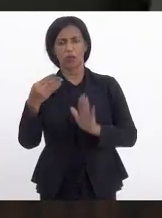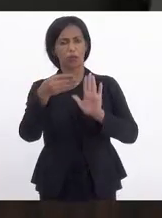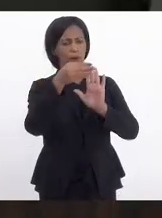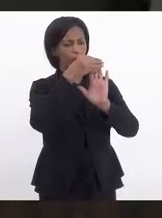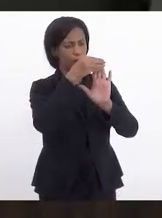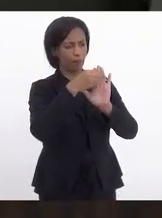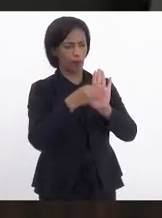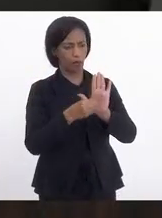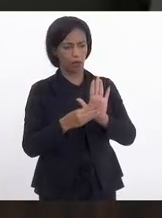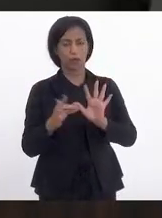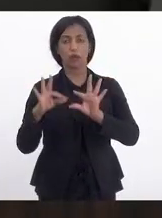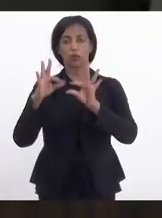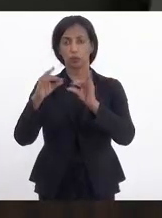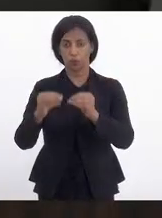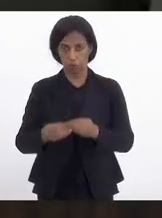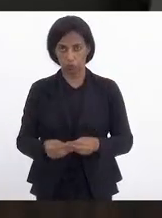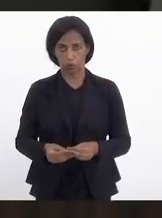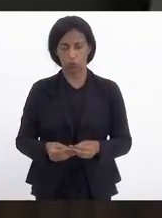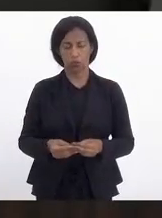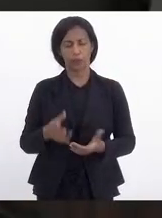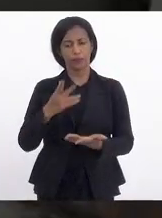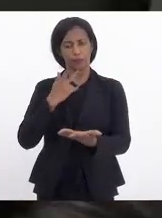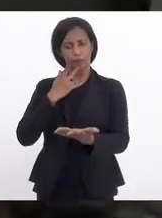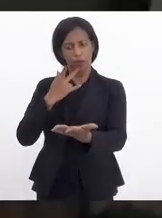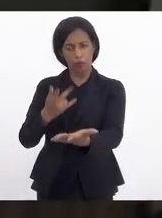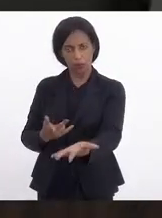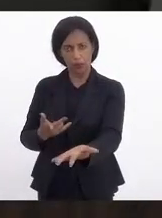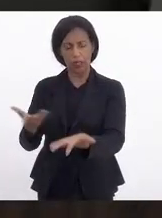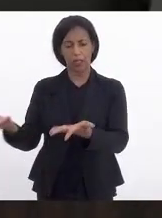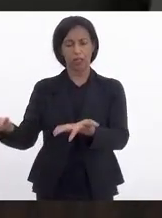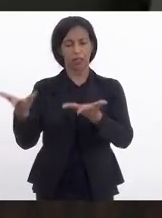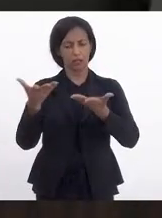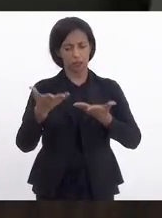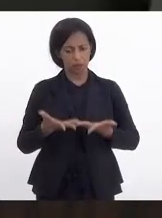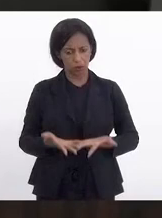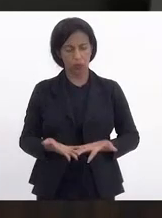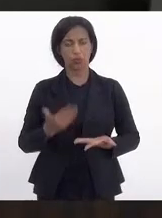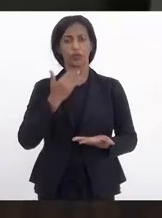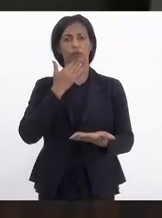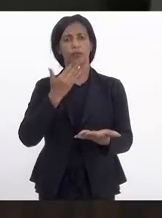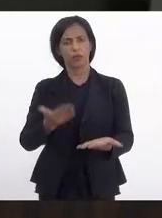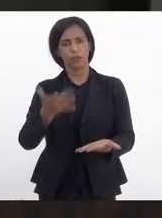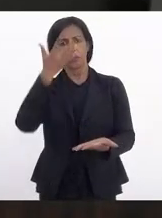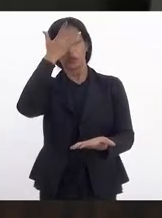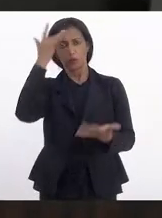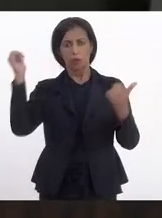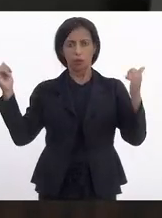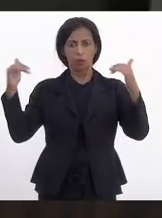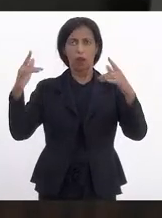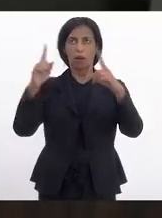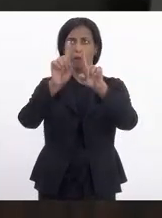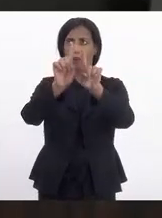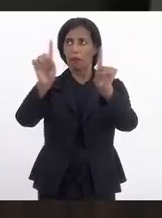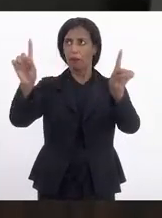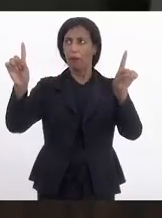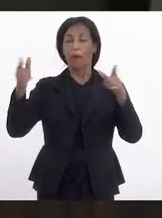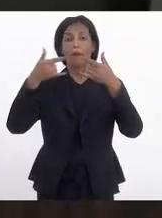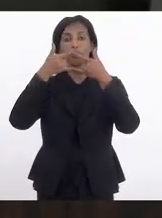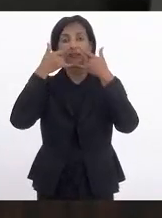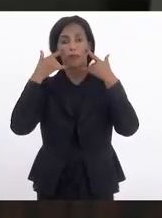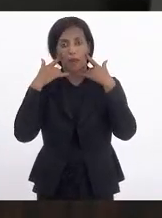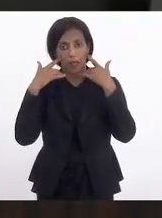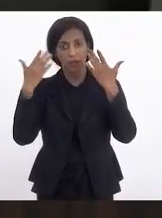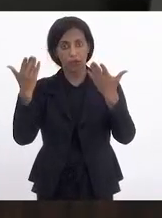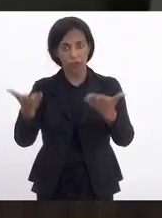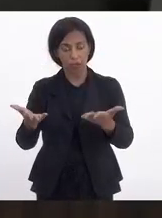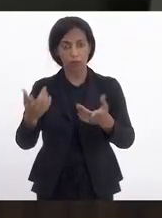uma isso eu falei que você disse que ia fazer a pauta igual ser você pediu para o pessoal vir para galeria eu falei que poderia ter máscara